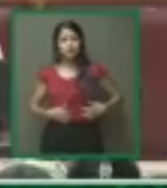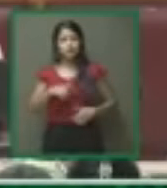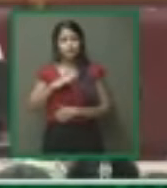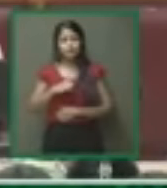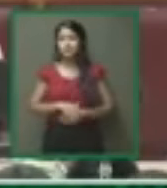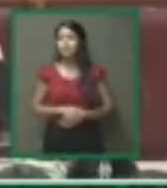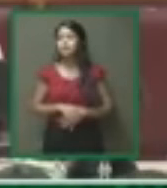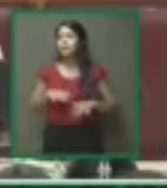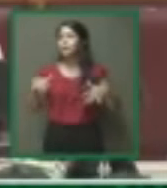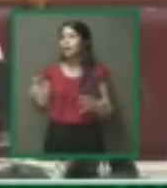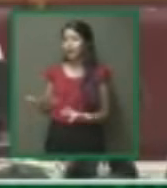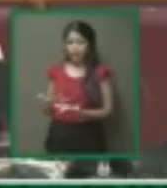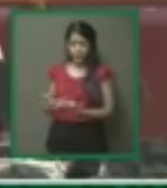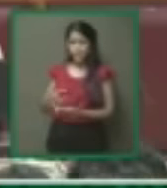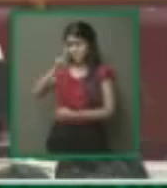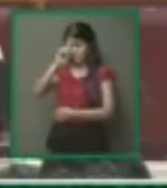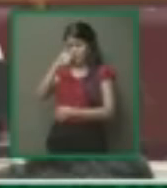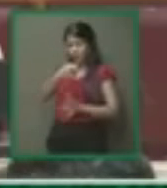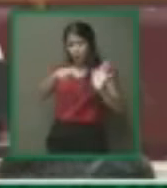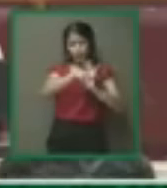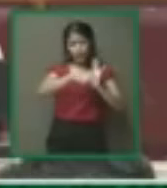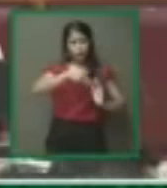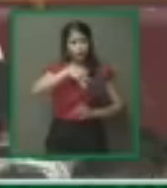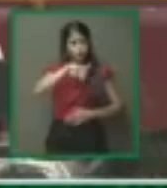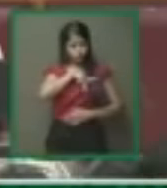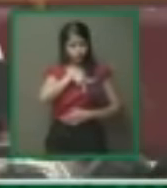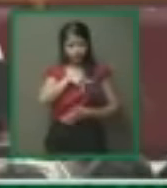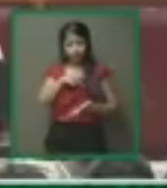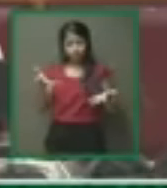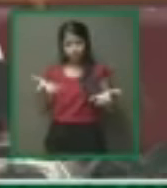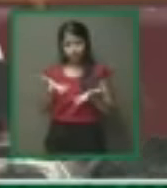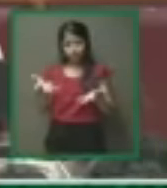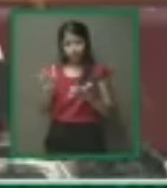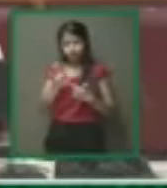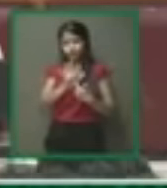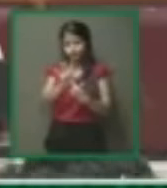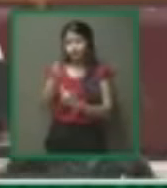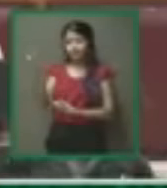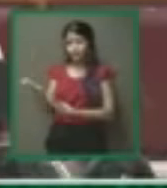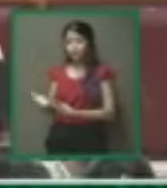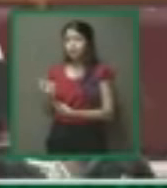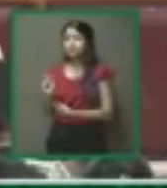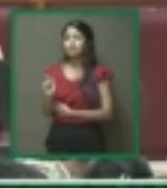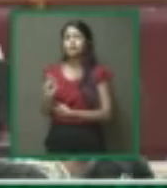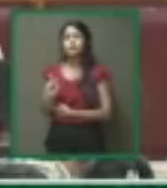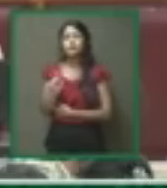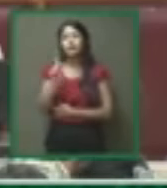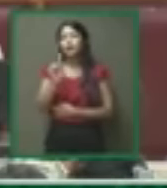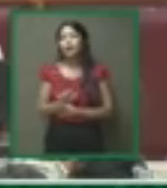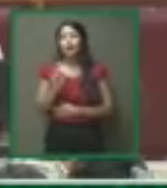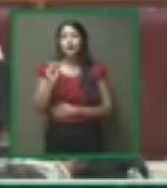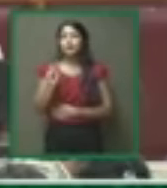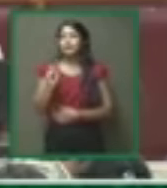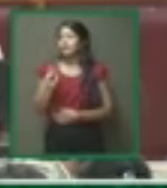A respeito da denúncia que o Ministério Público apresentou contra a sua pessoa, atribuindo